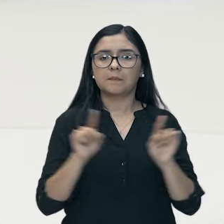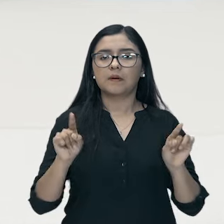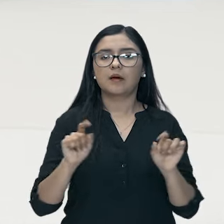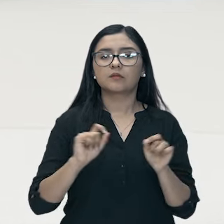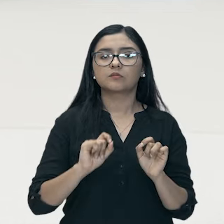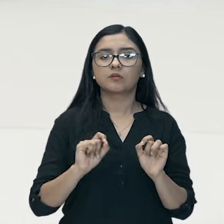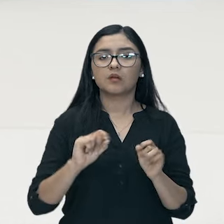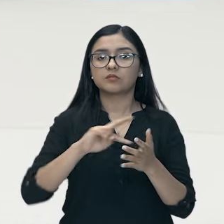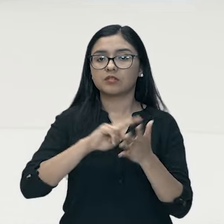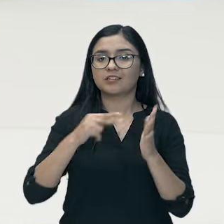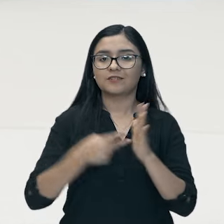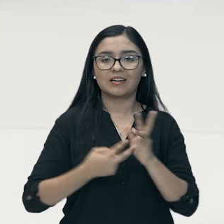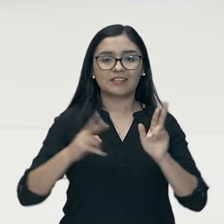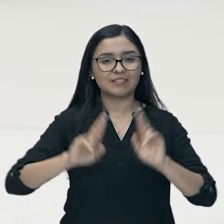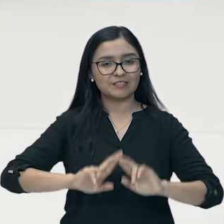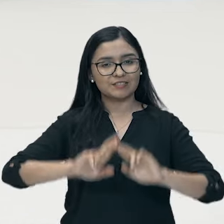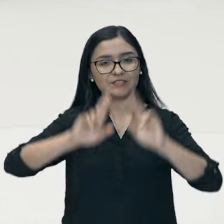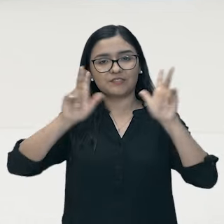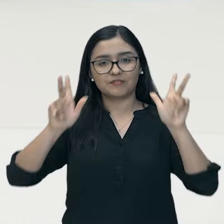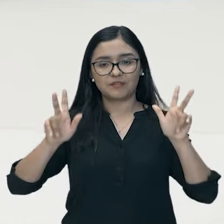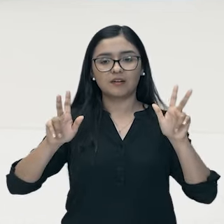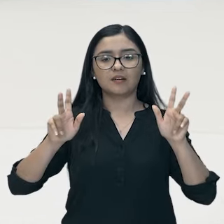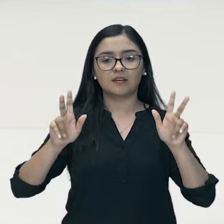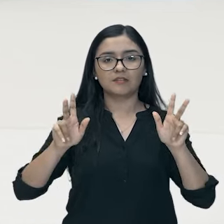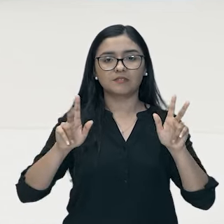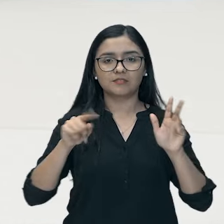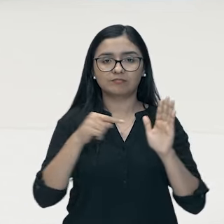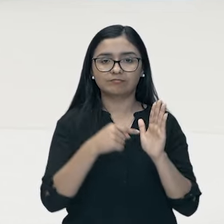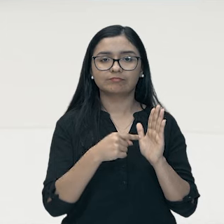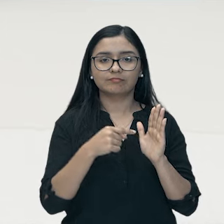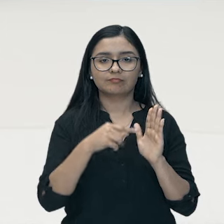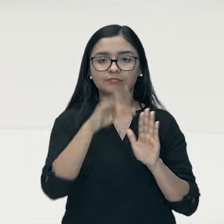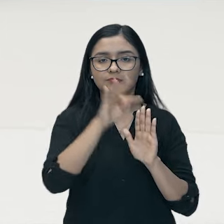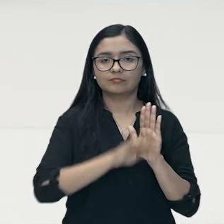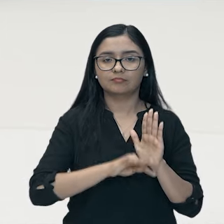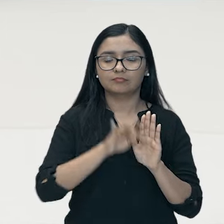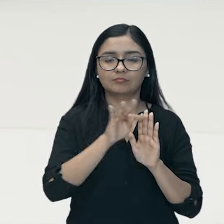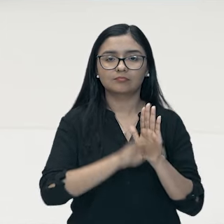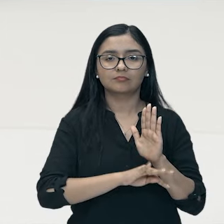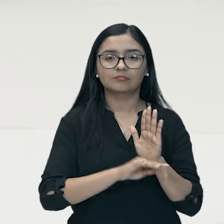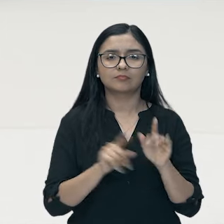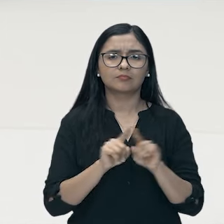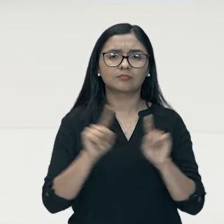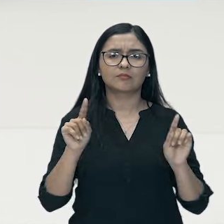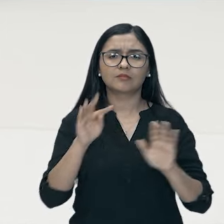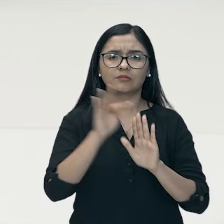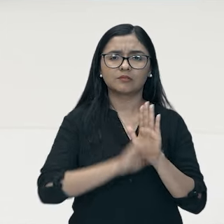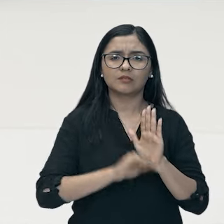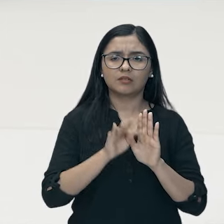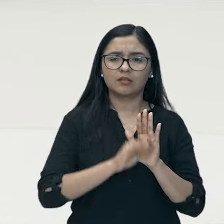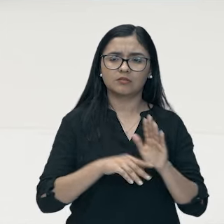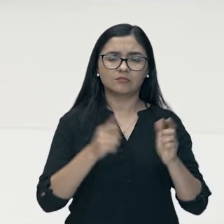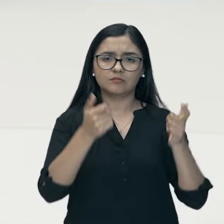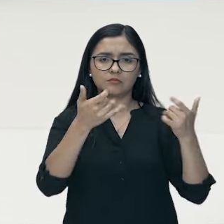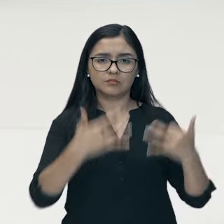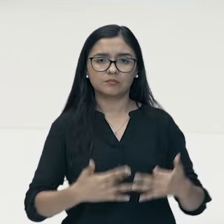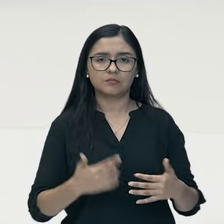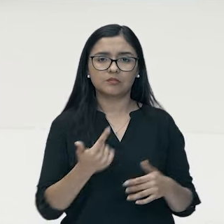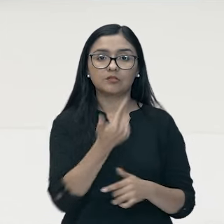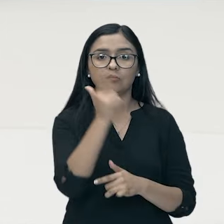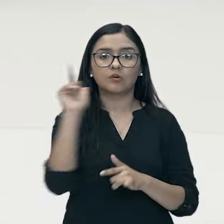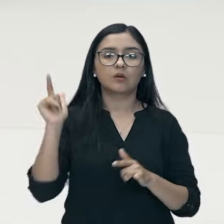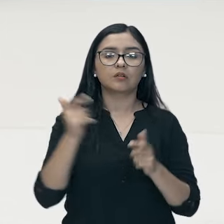diferente eu quebro aquele sentido original eu exagero aí você diz assim mas o texto não falava disso falava de outra